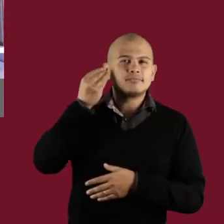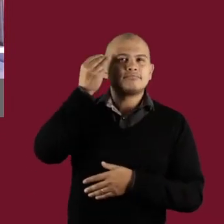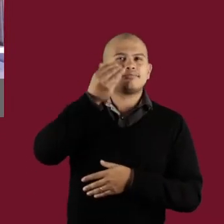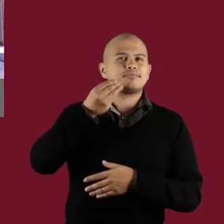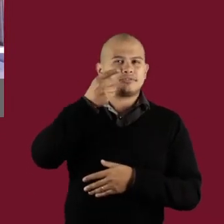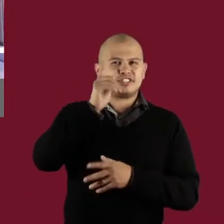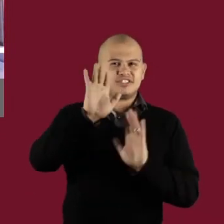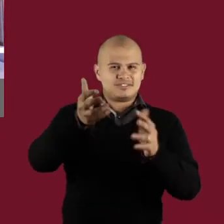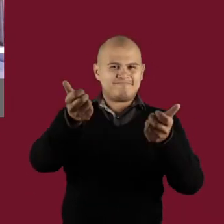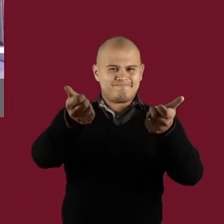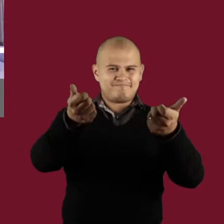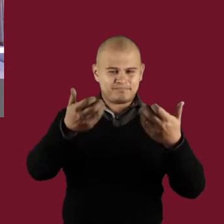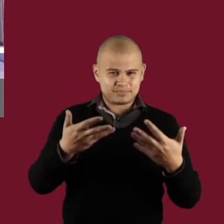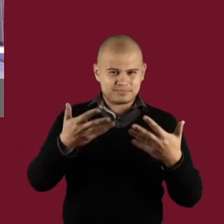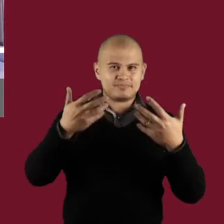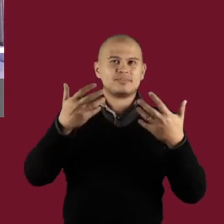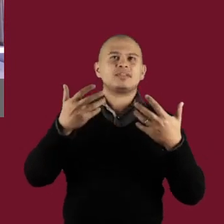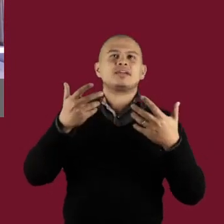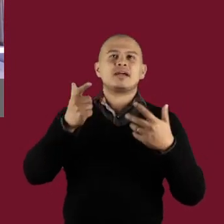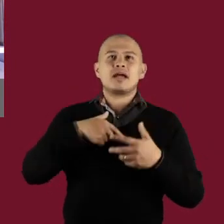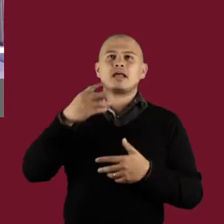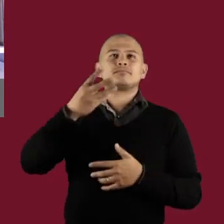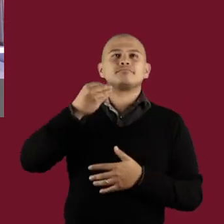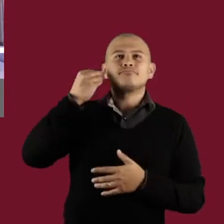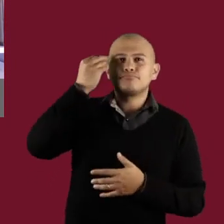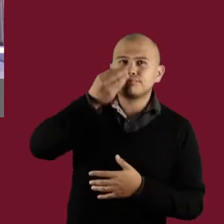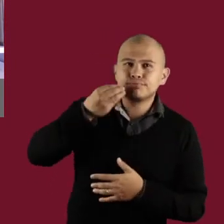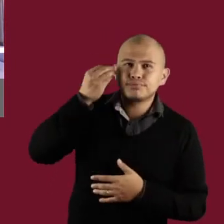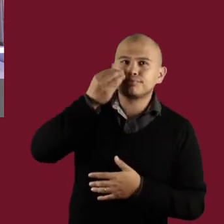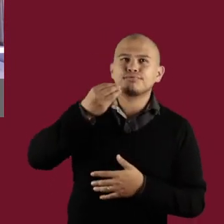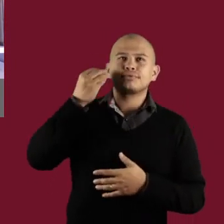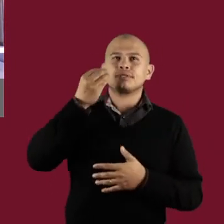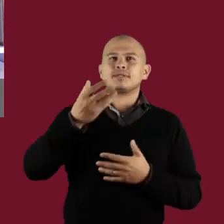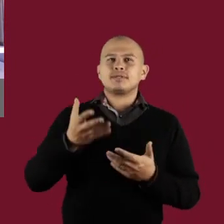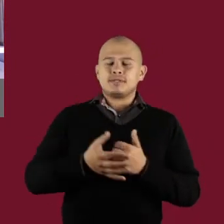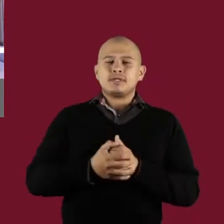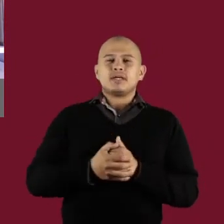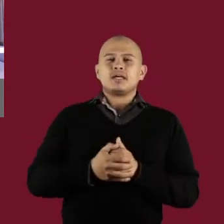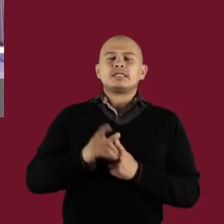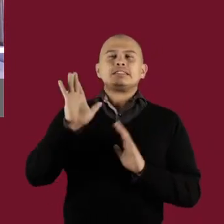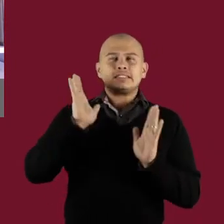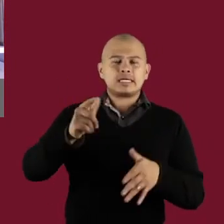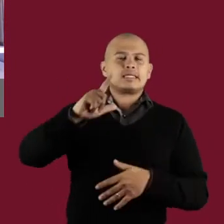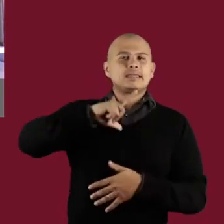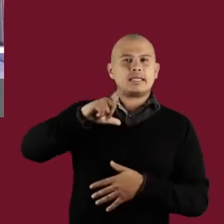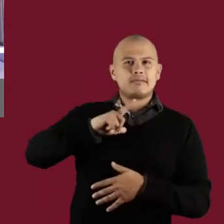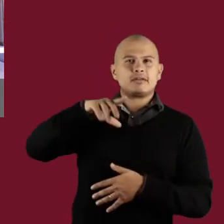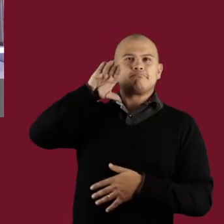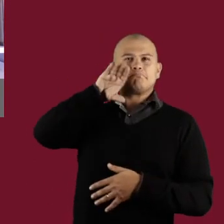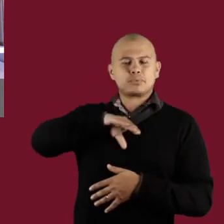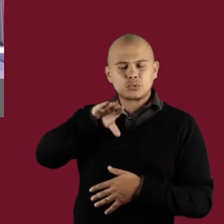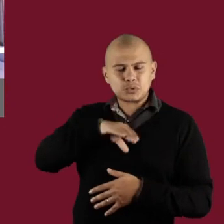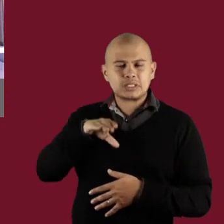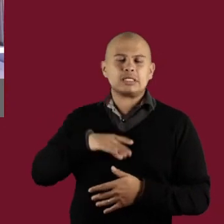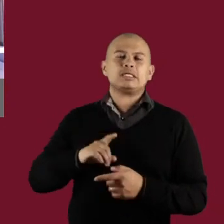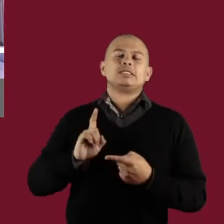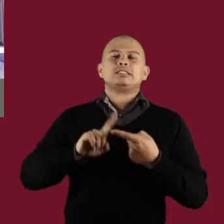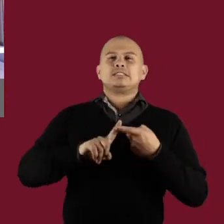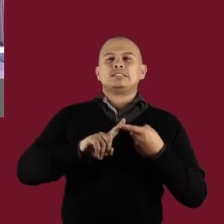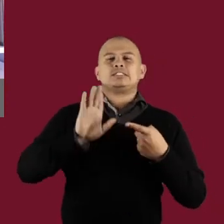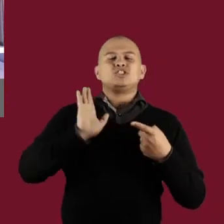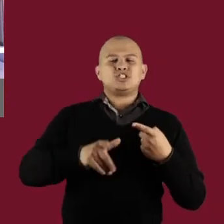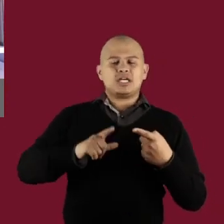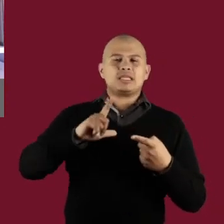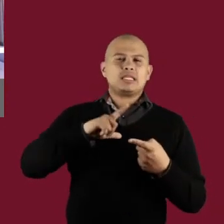Em movimento, não é verdade? Nós já tivemos portugueses, já tivemos